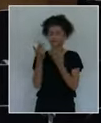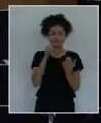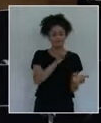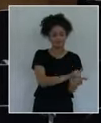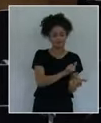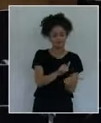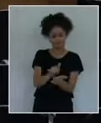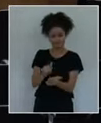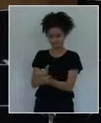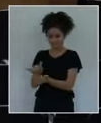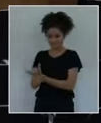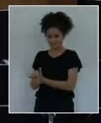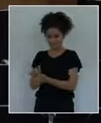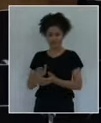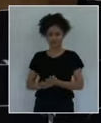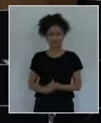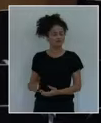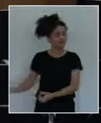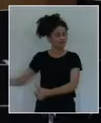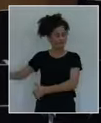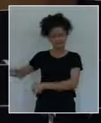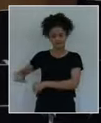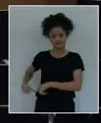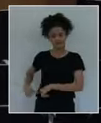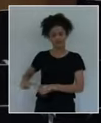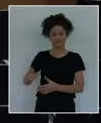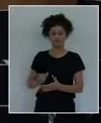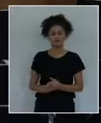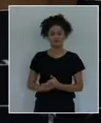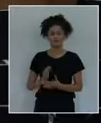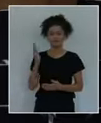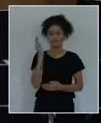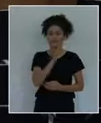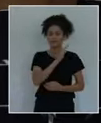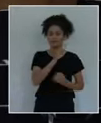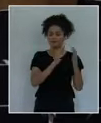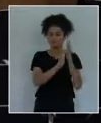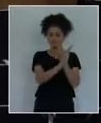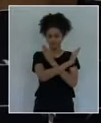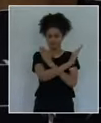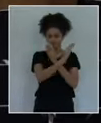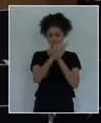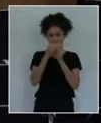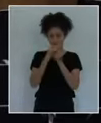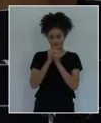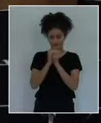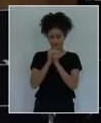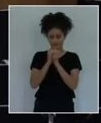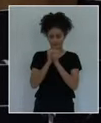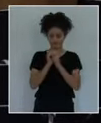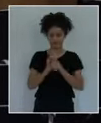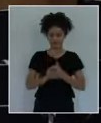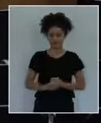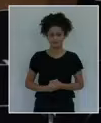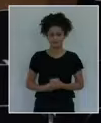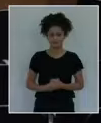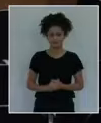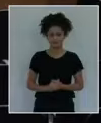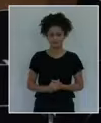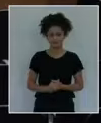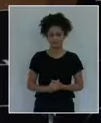como nós perdoamos a quem nos tem ofendido. Não nos deixeis cair em tentação, mas livrai-me do mal. Amém.